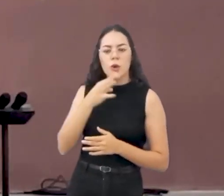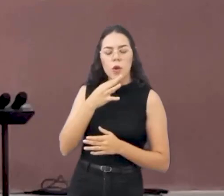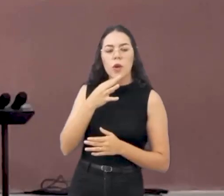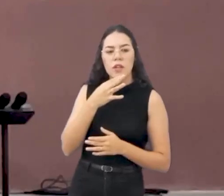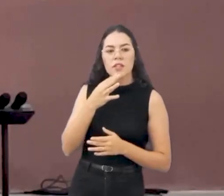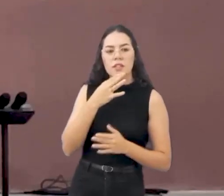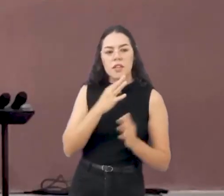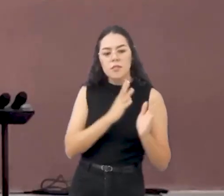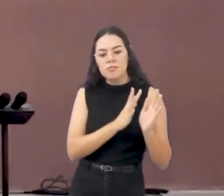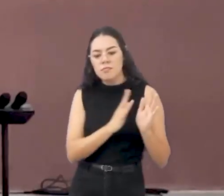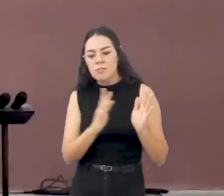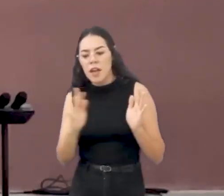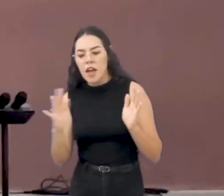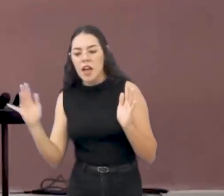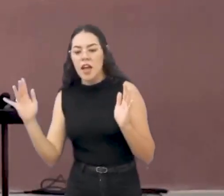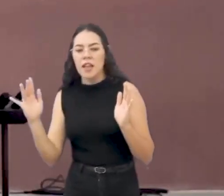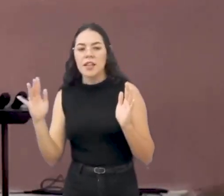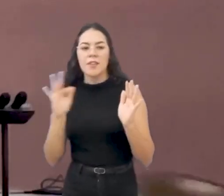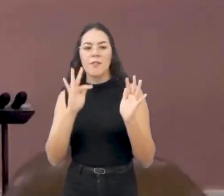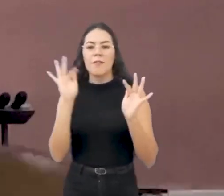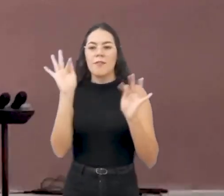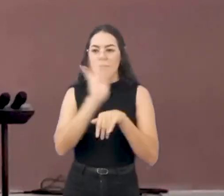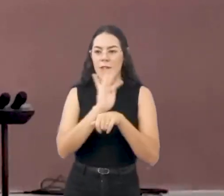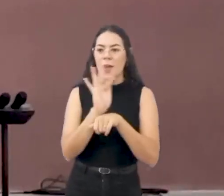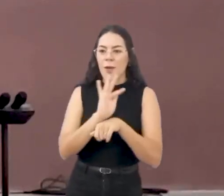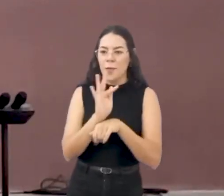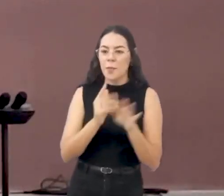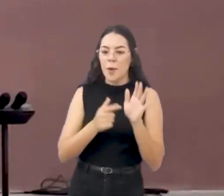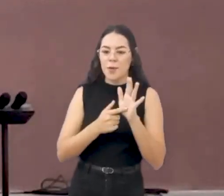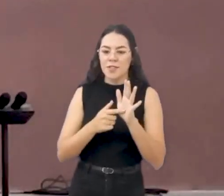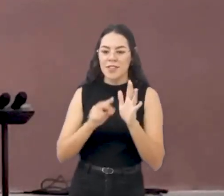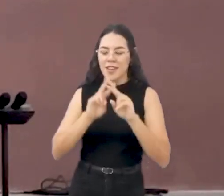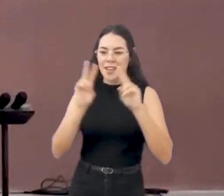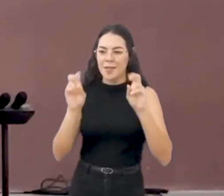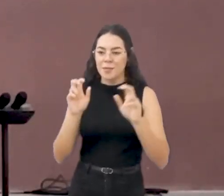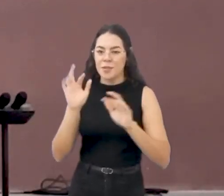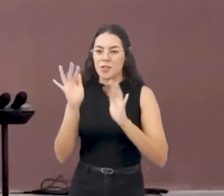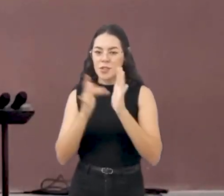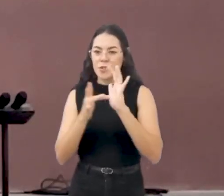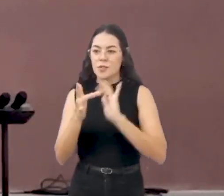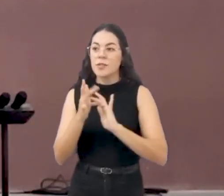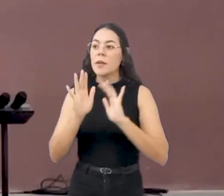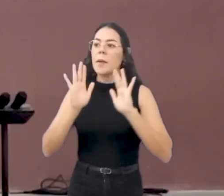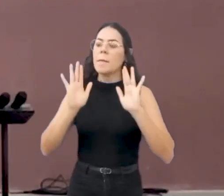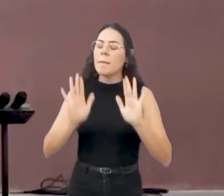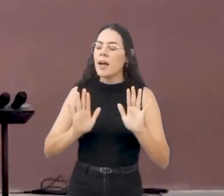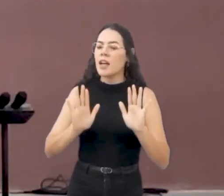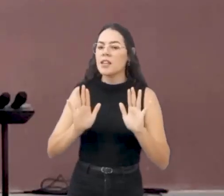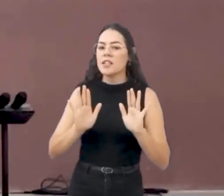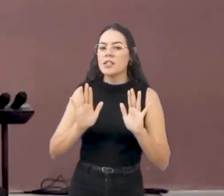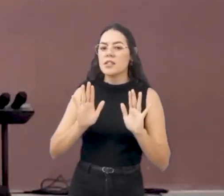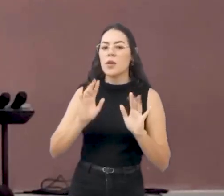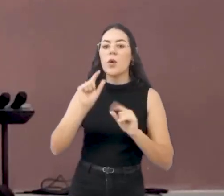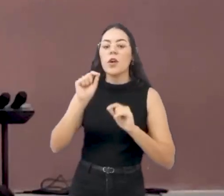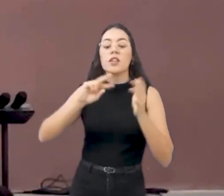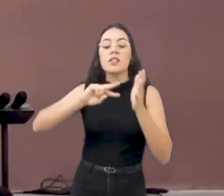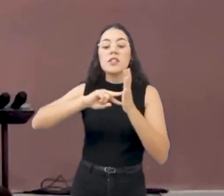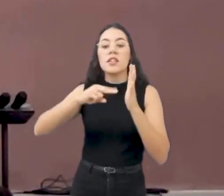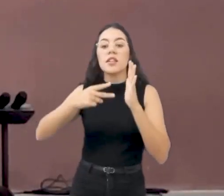passagem muito citada nos filmes sobre Jesus. Mas, de fato, o que